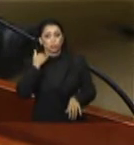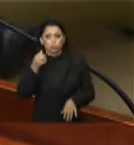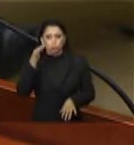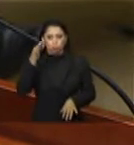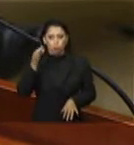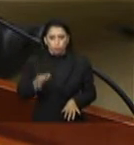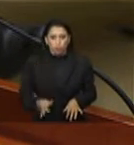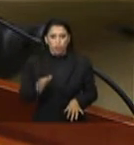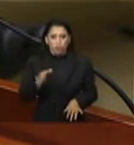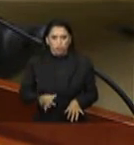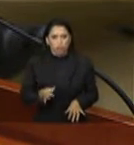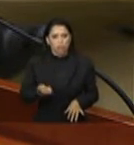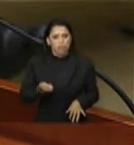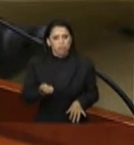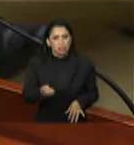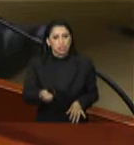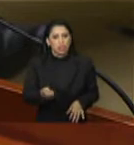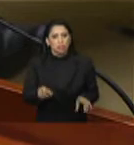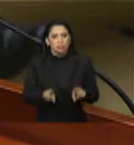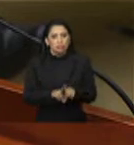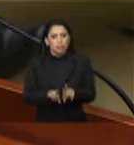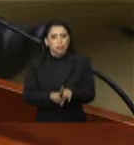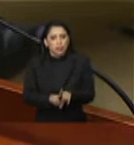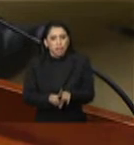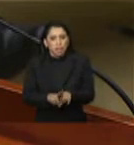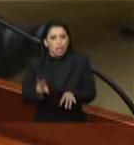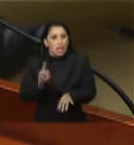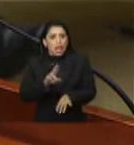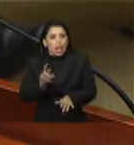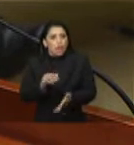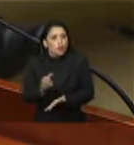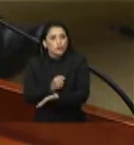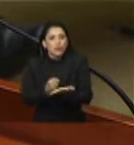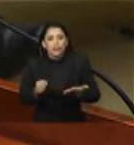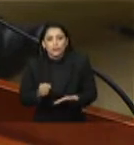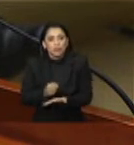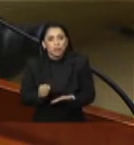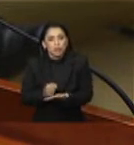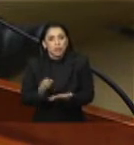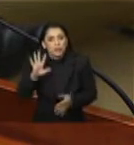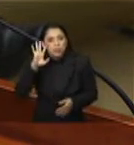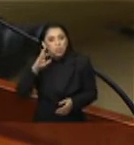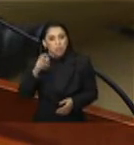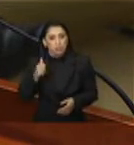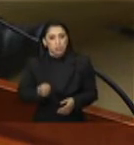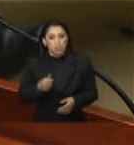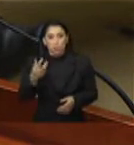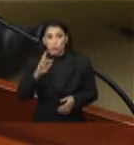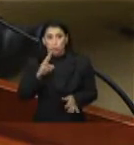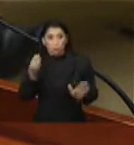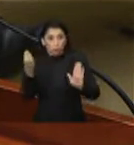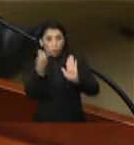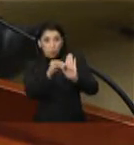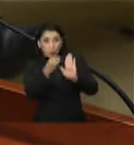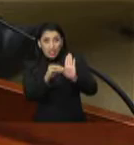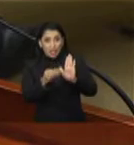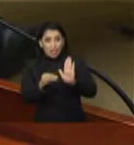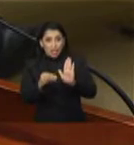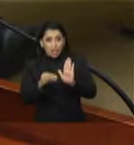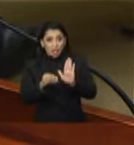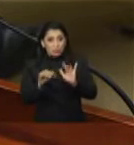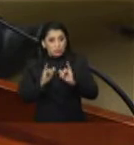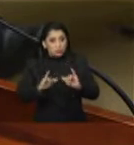tinha um hábito de não fundamentar da decisão desses casos e nem de publicá-las ou